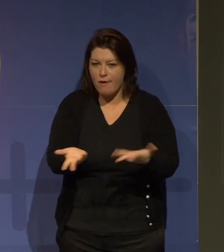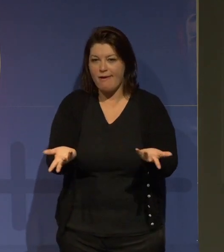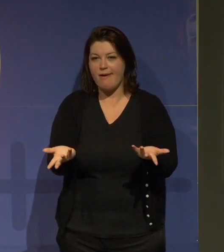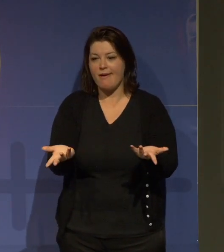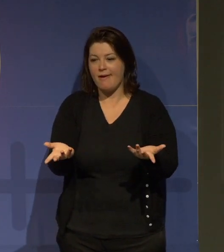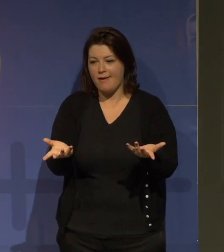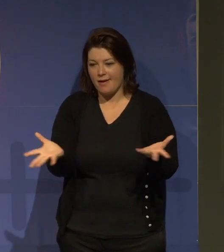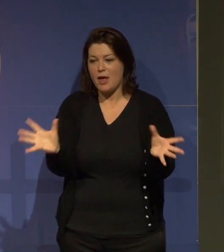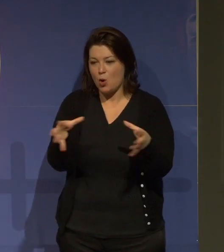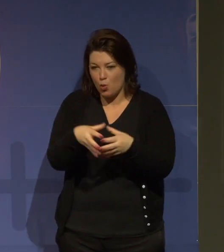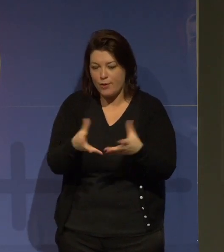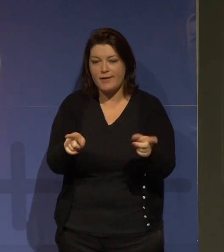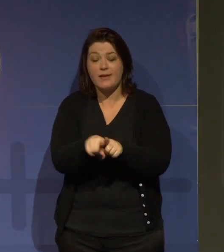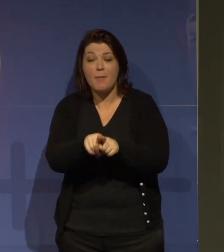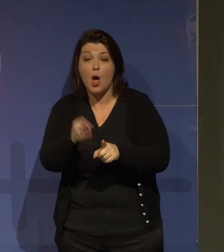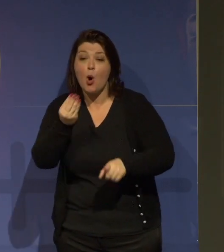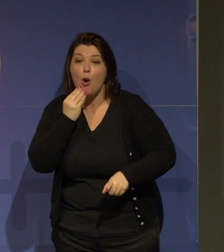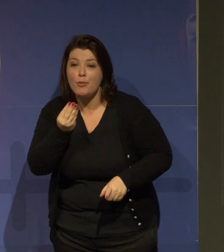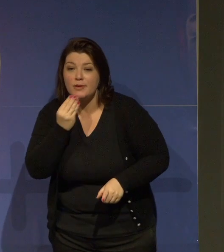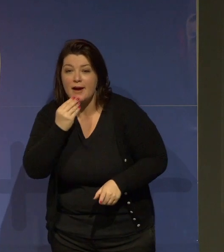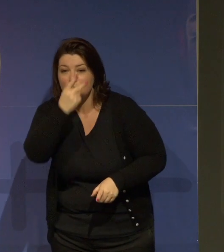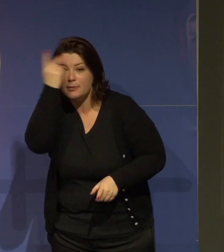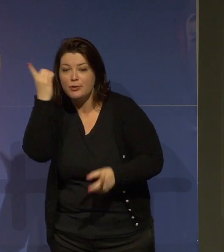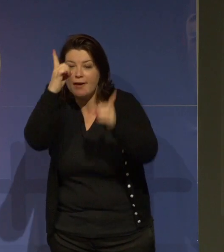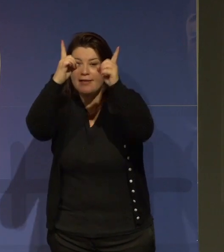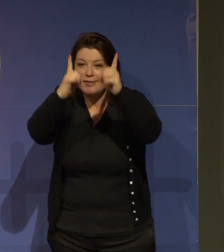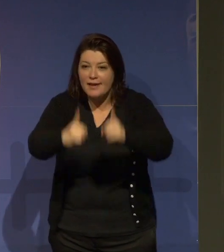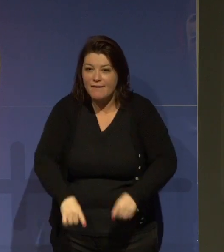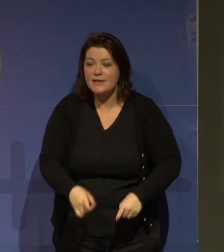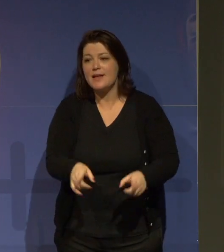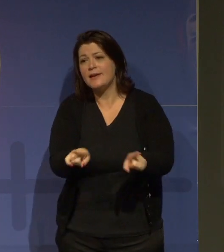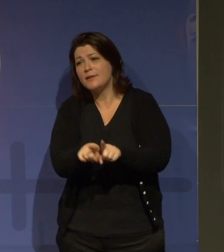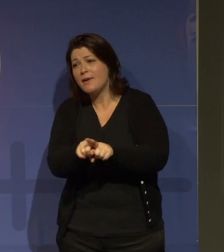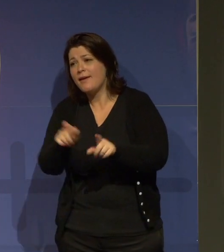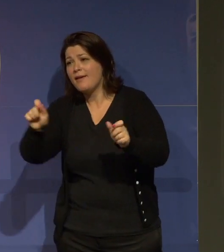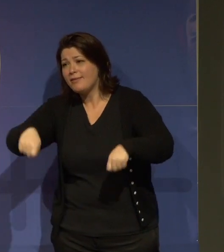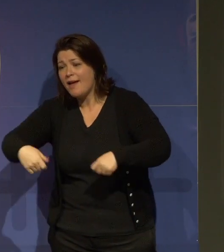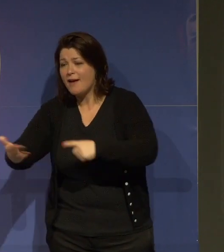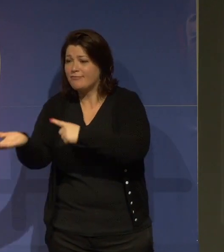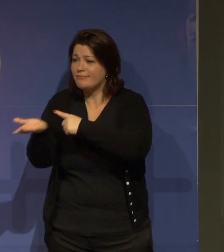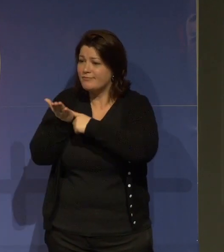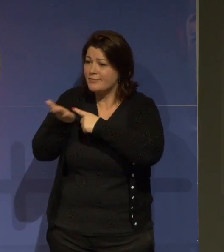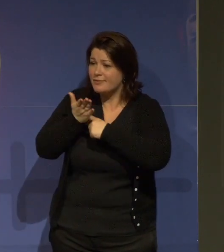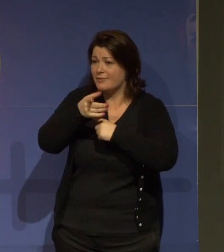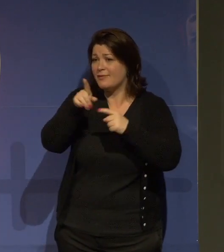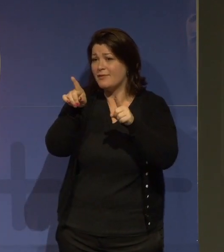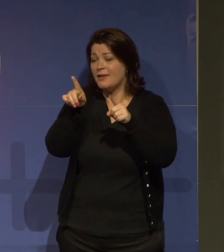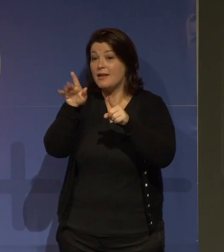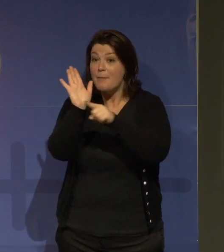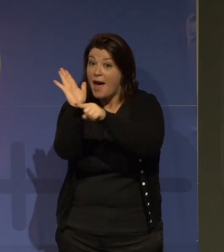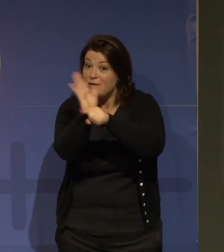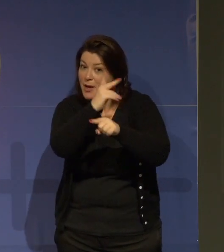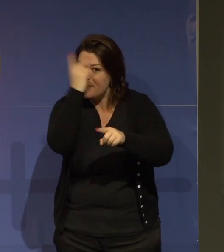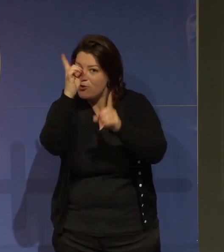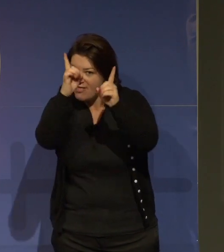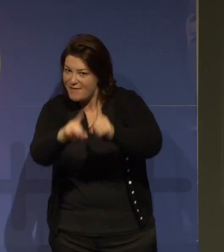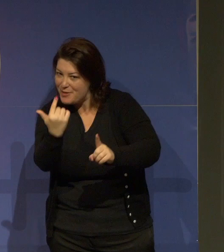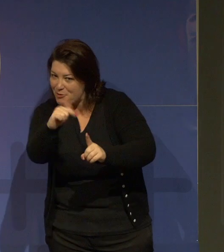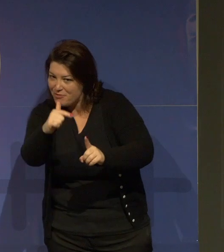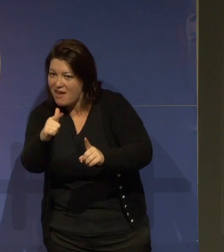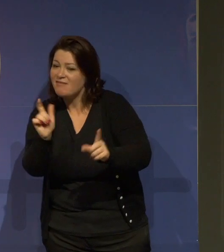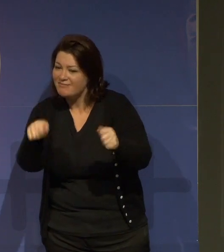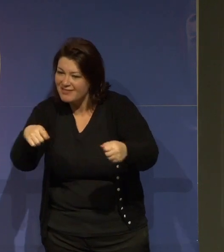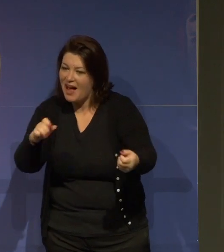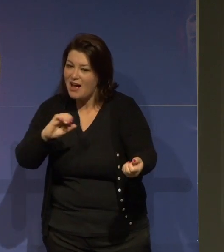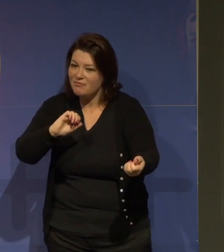dar a oportunidade de pessoas com deficiência interagirem da mesma maneira que uma pessoa sem deficiência faria no mundo